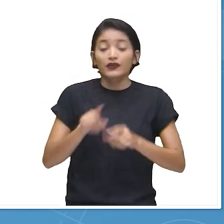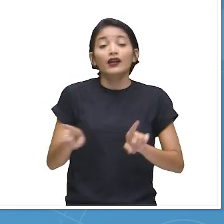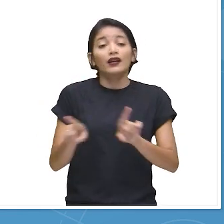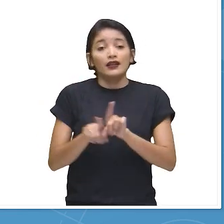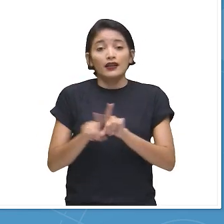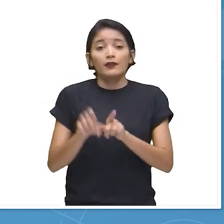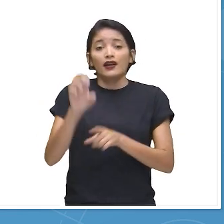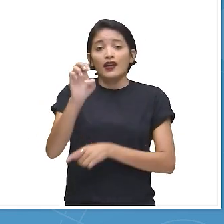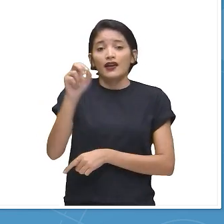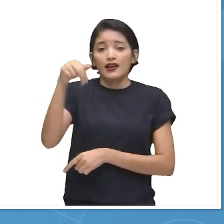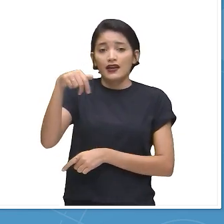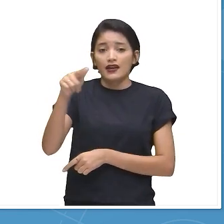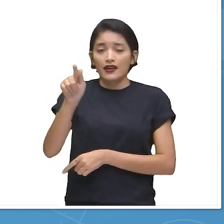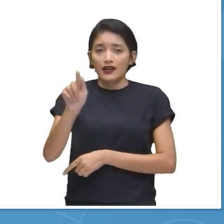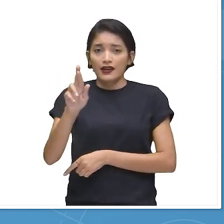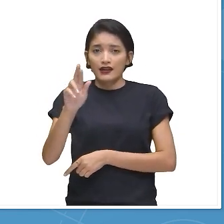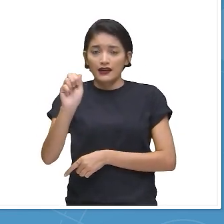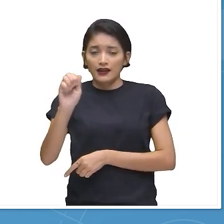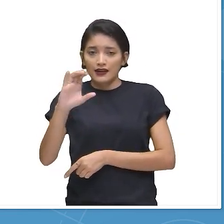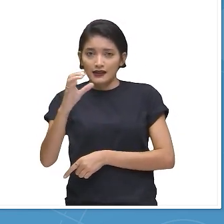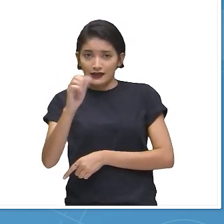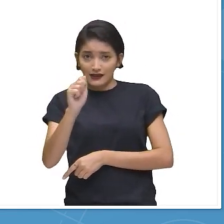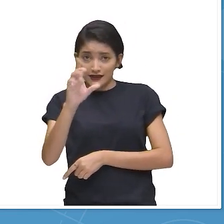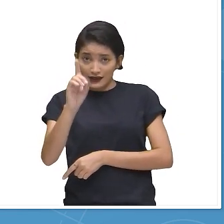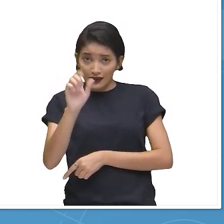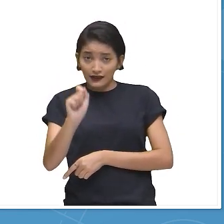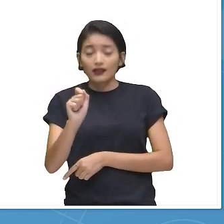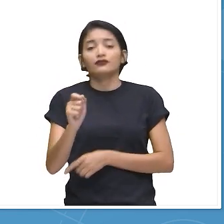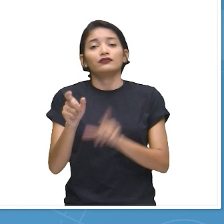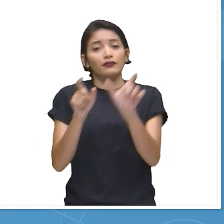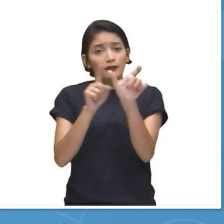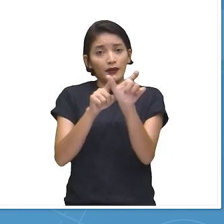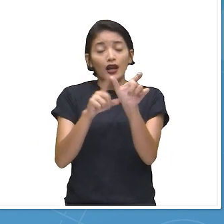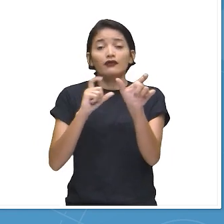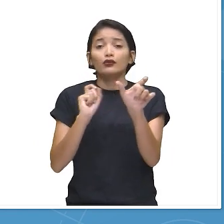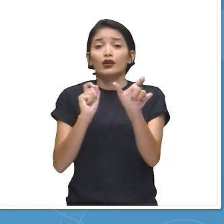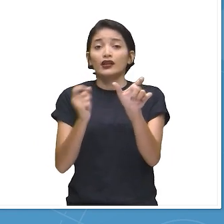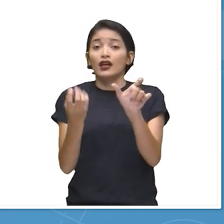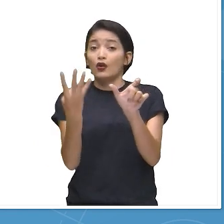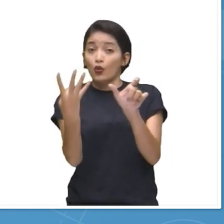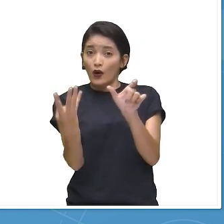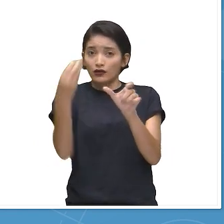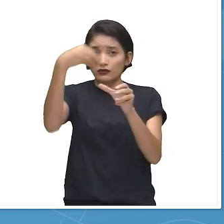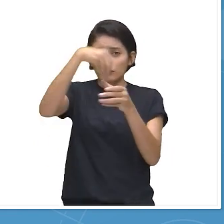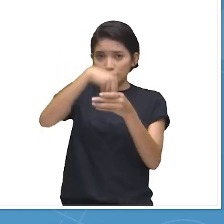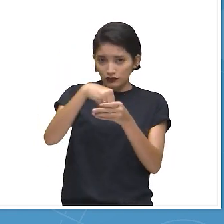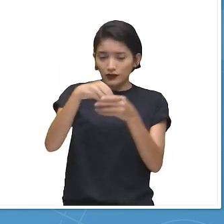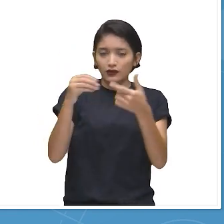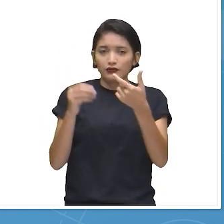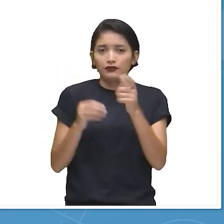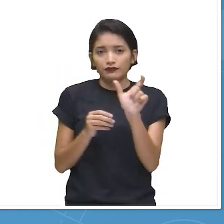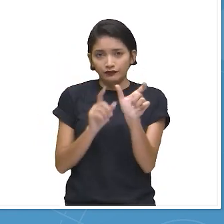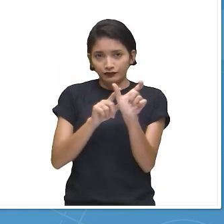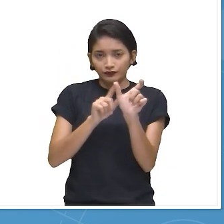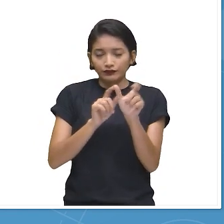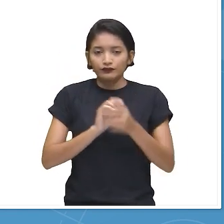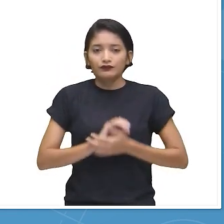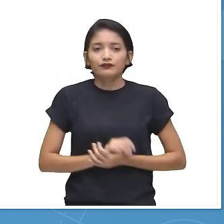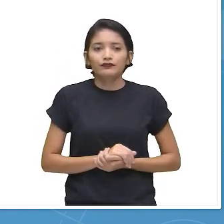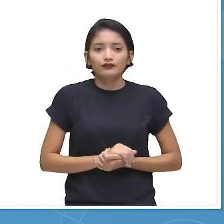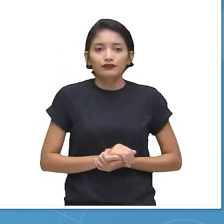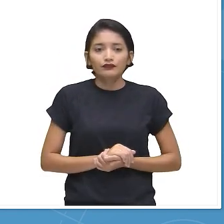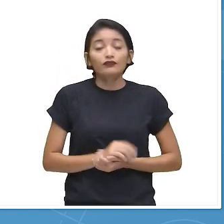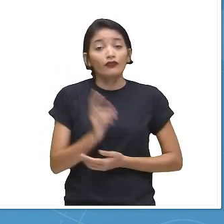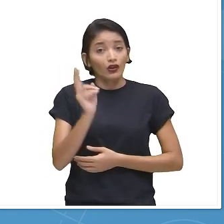Engraçada, olha aí, mais uma palavra contendo 4 sílabas. Seguindo no nosso texto, nós